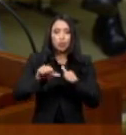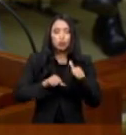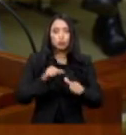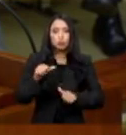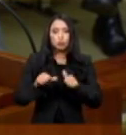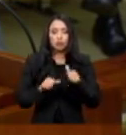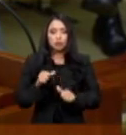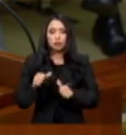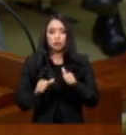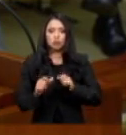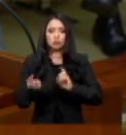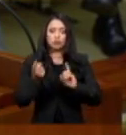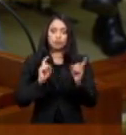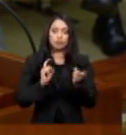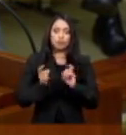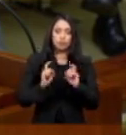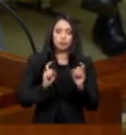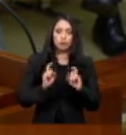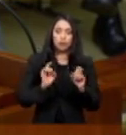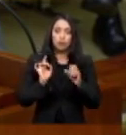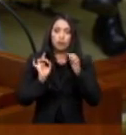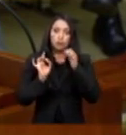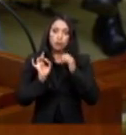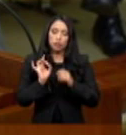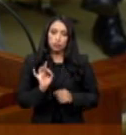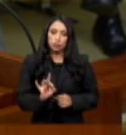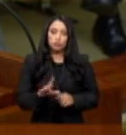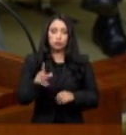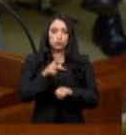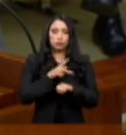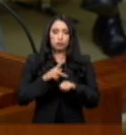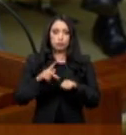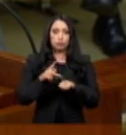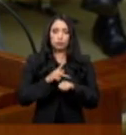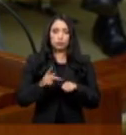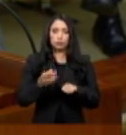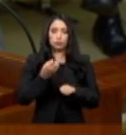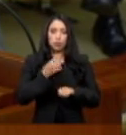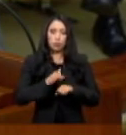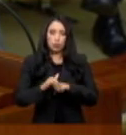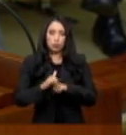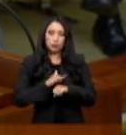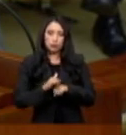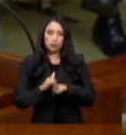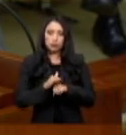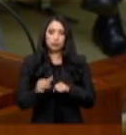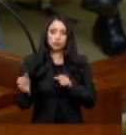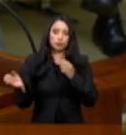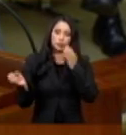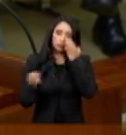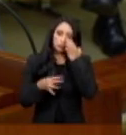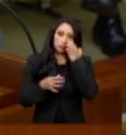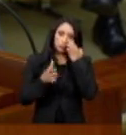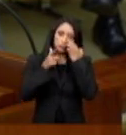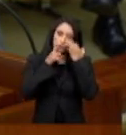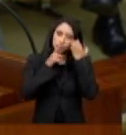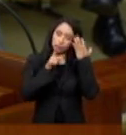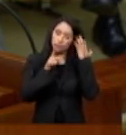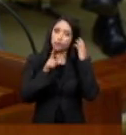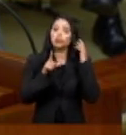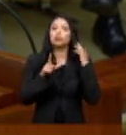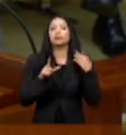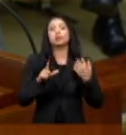hábitos administrativos. Somente os países com uma boa estratégia de inovação conseguem